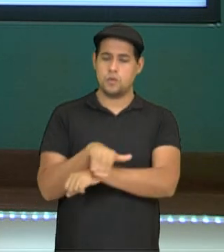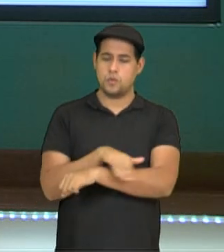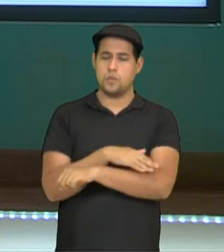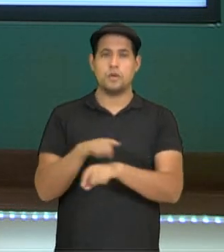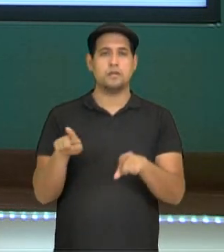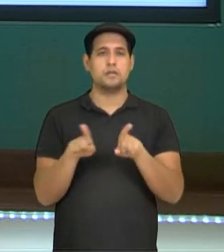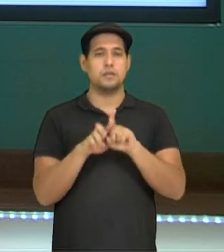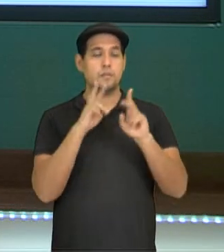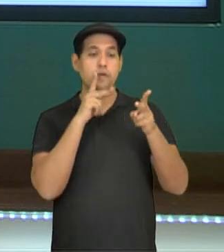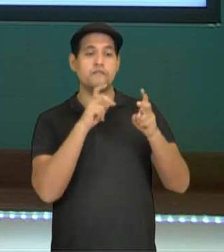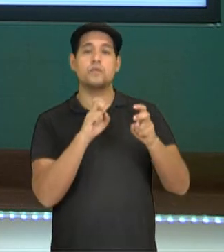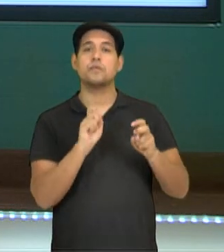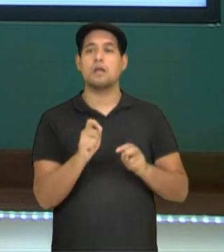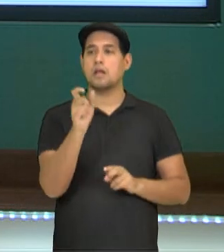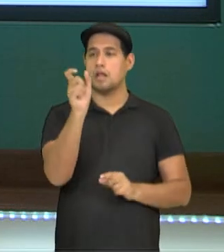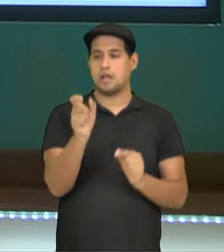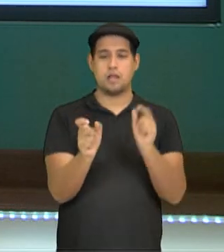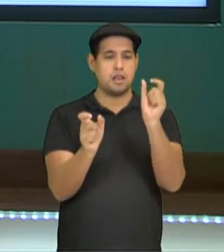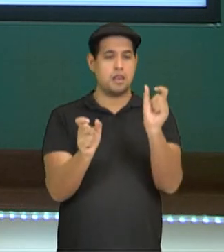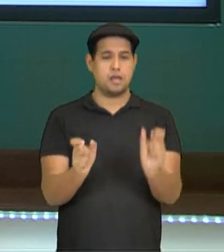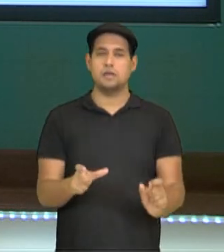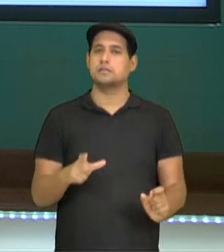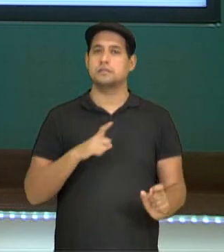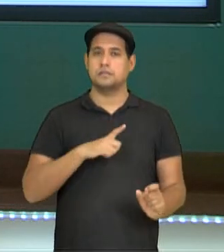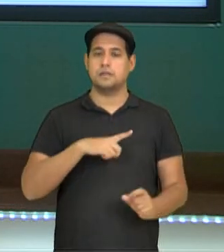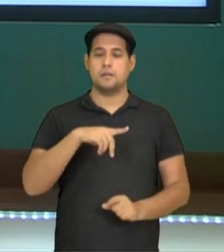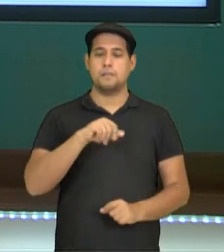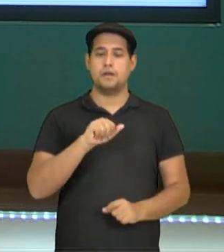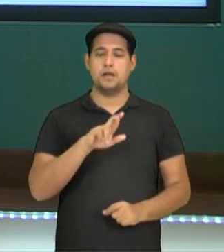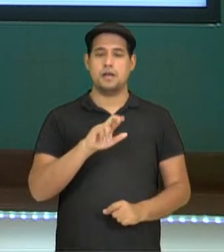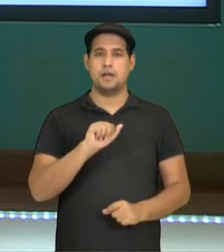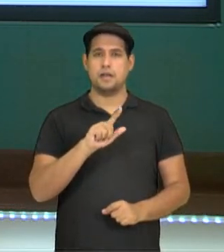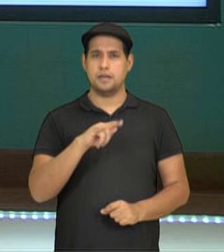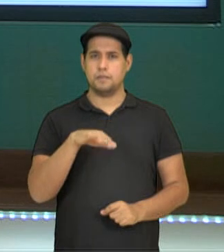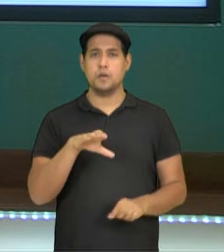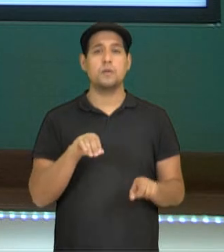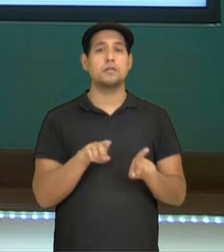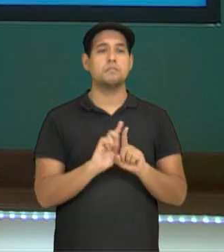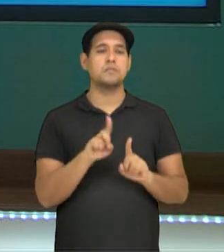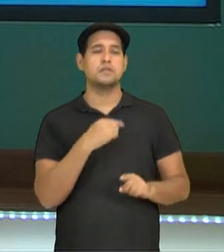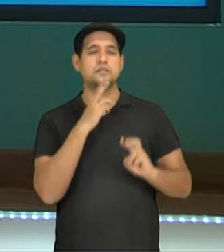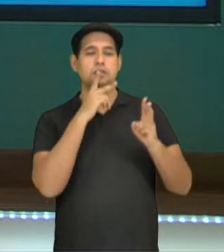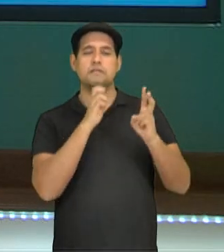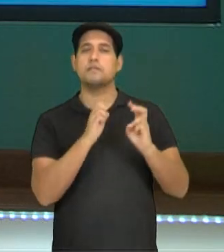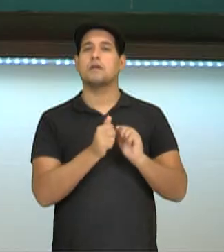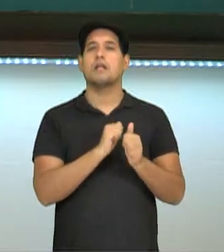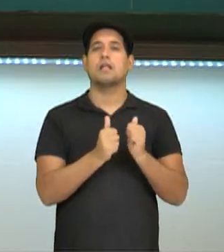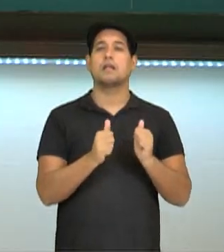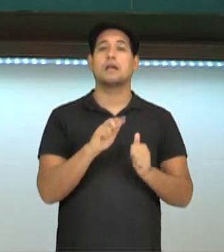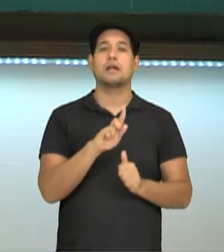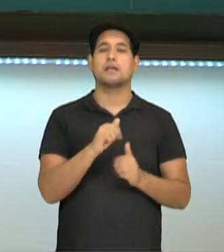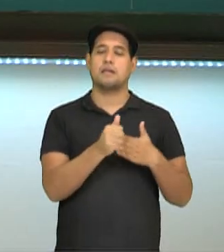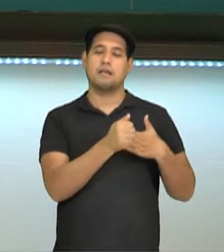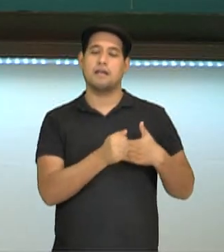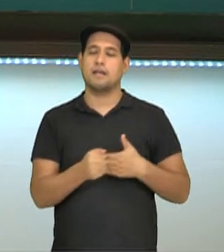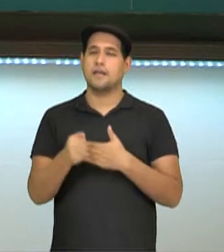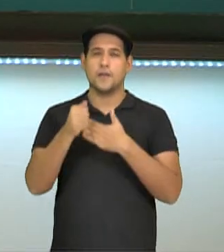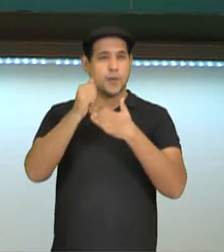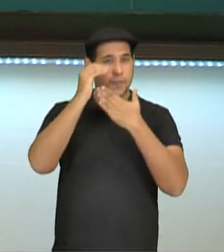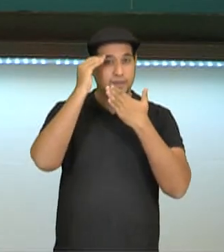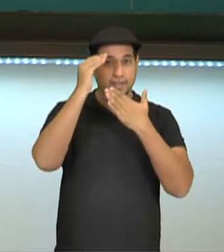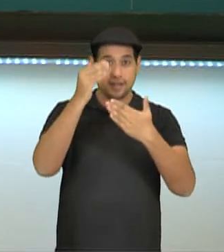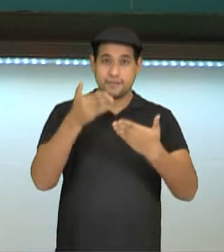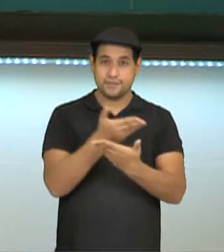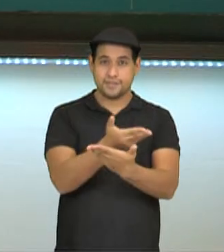Vimos também as classes do atletismo paralímpico e também vimos sobre os atletas guia. Eu gostaria de